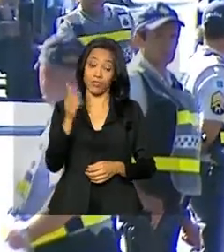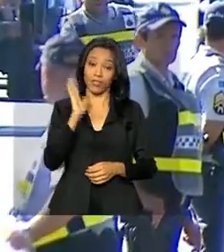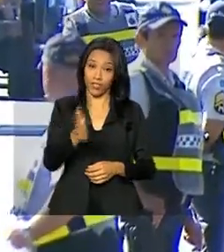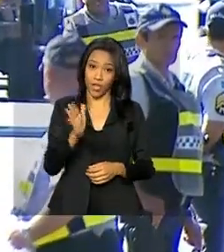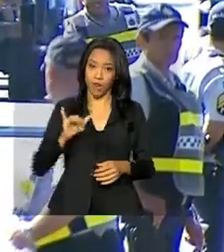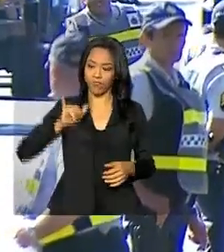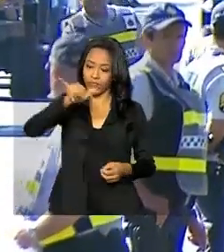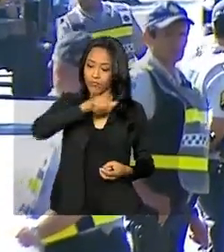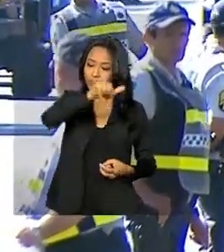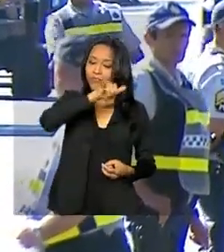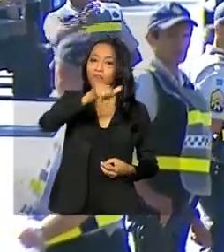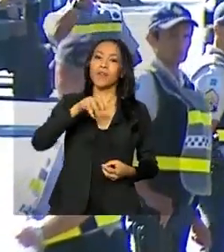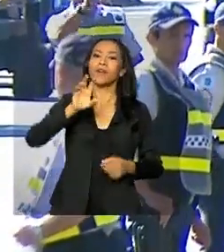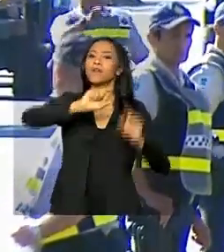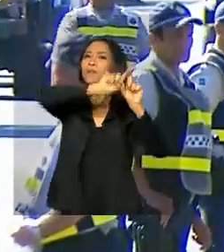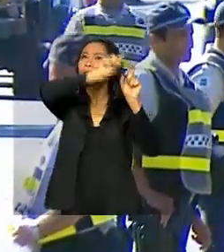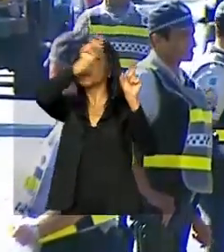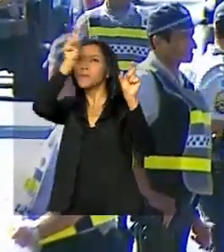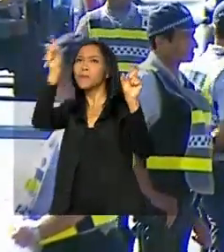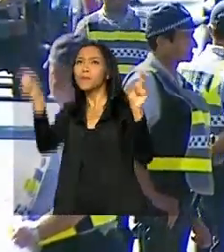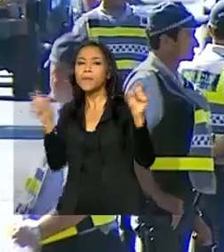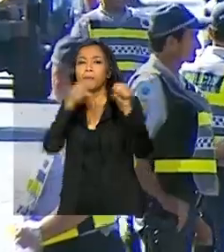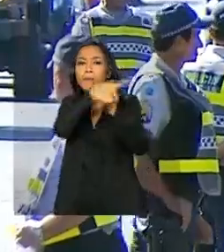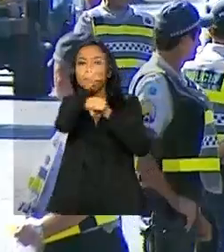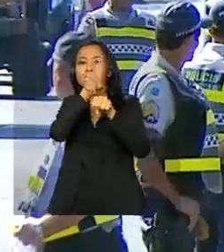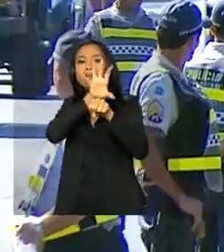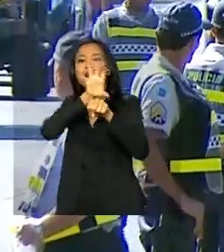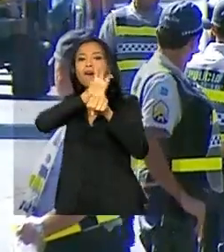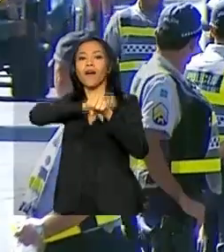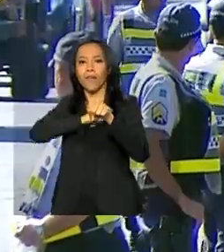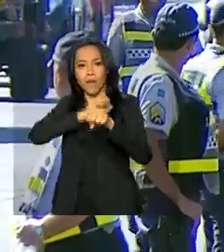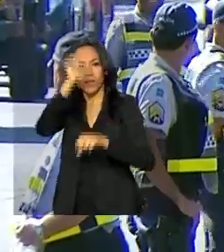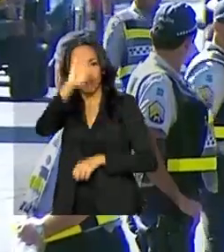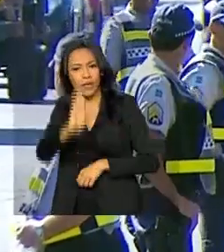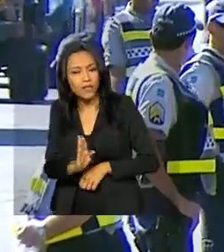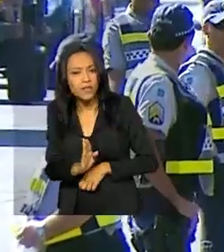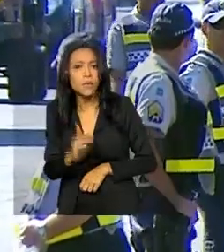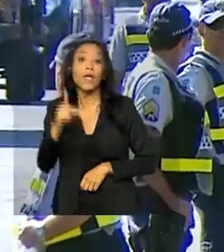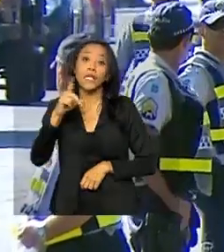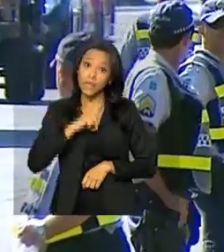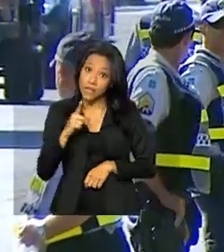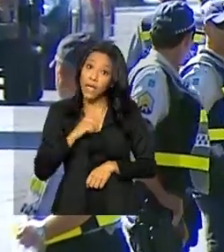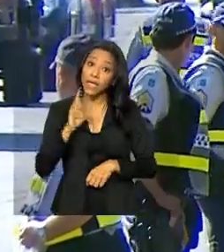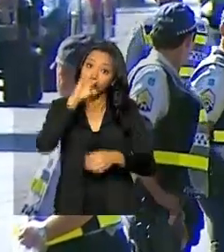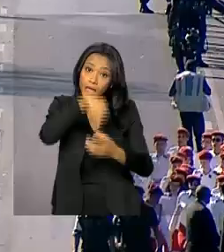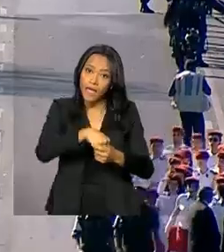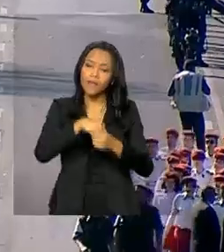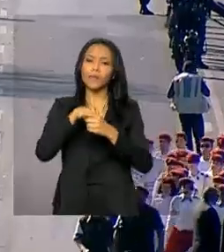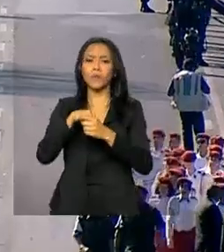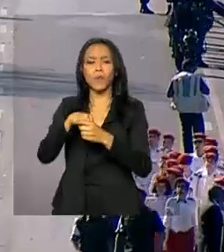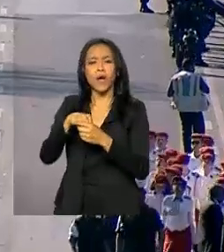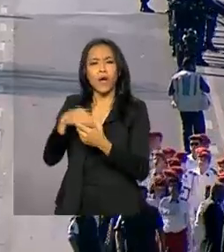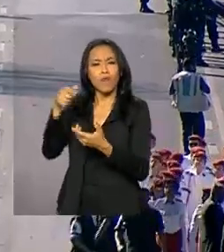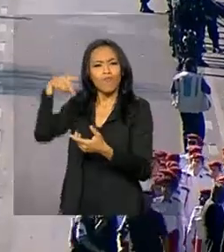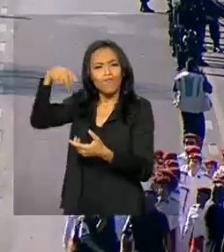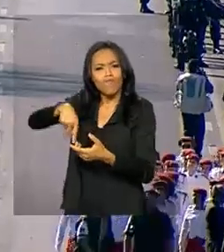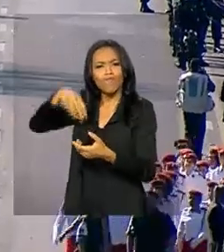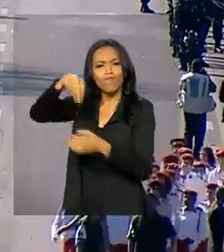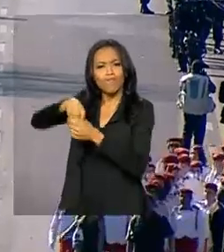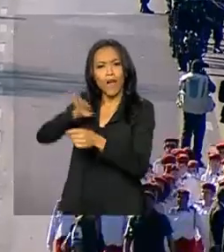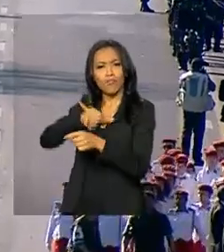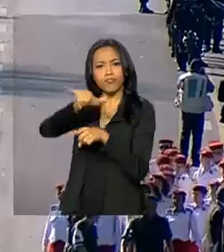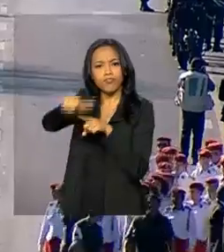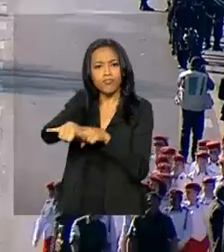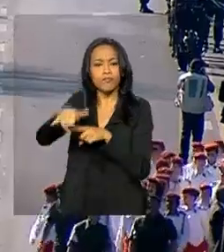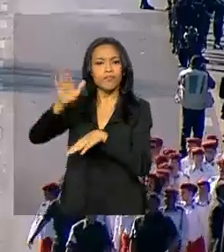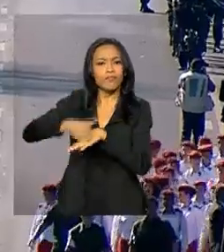escrita, Pátria Amada Brasil. Toda aeronave da Fumaça tem um sistema, um software desenvolvido pelos mecânicos